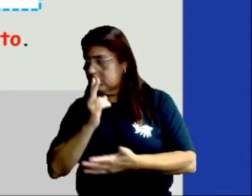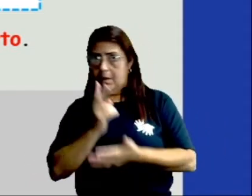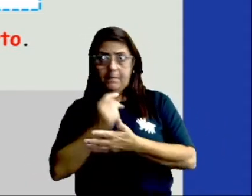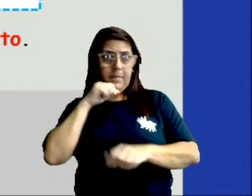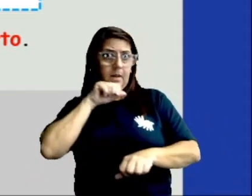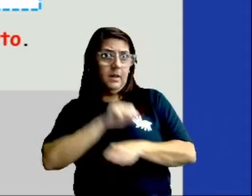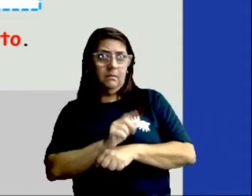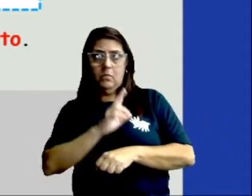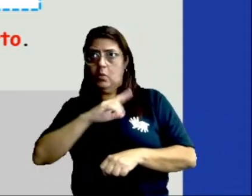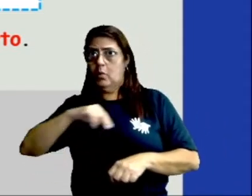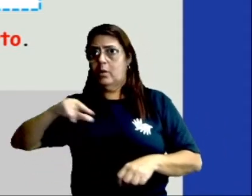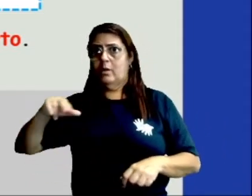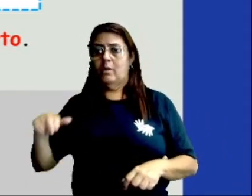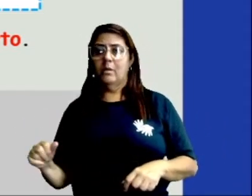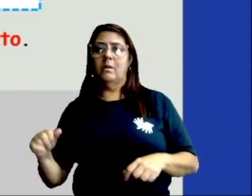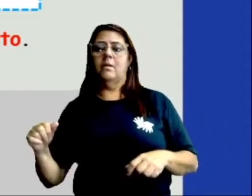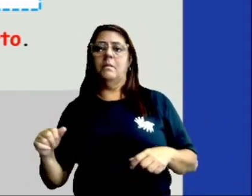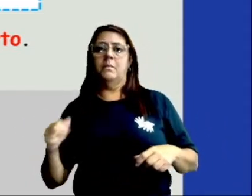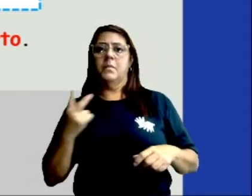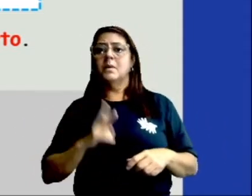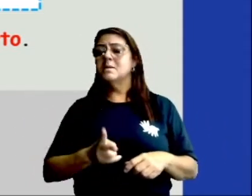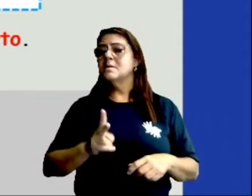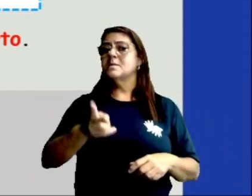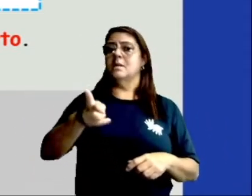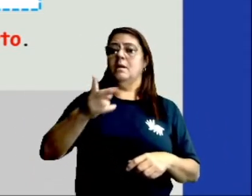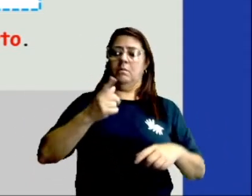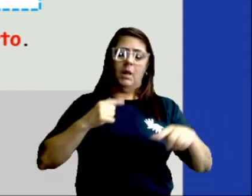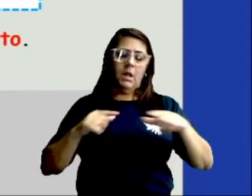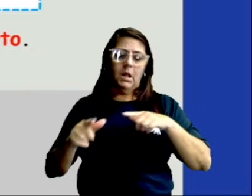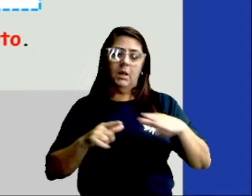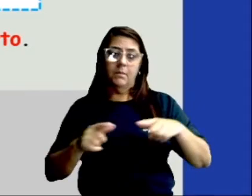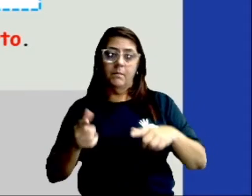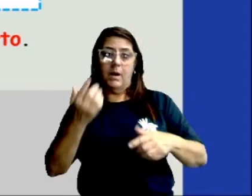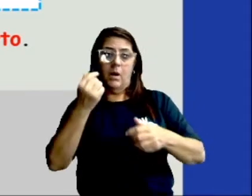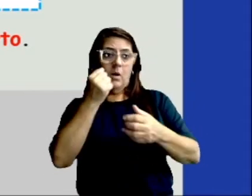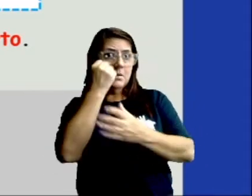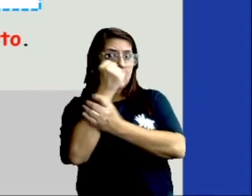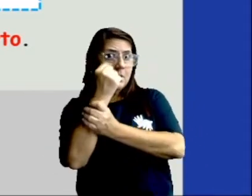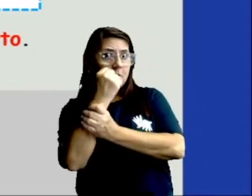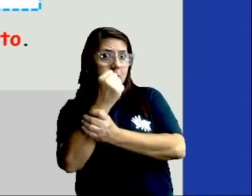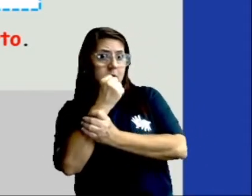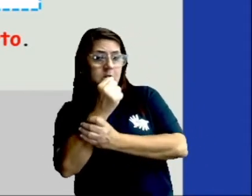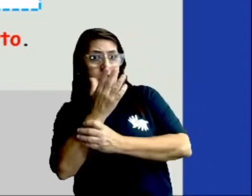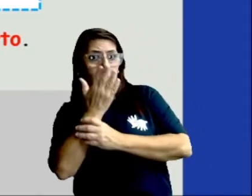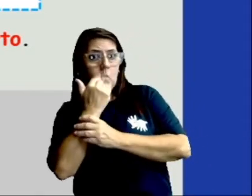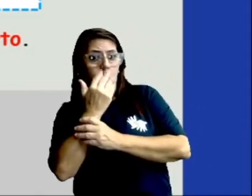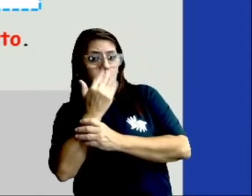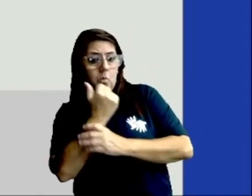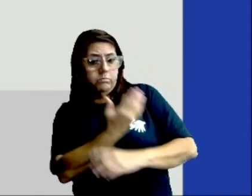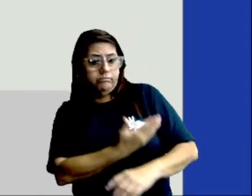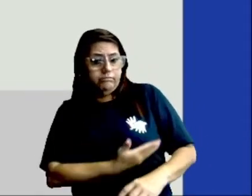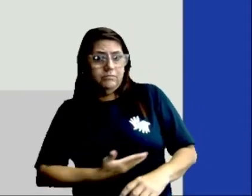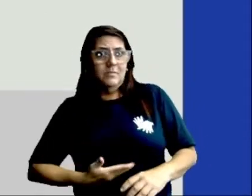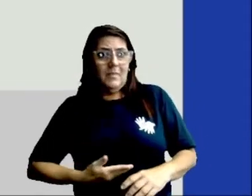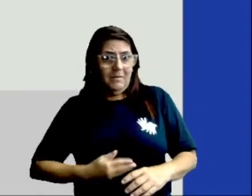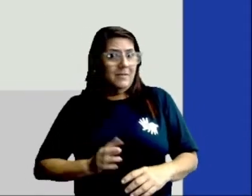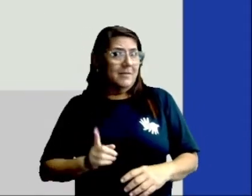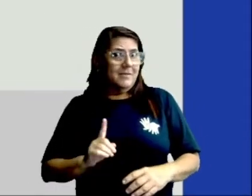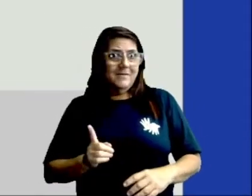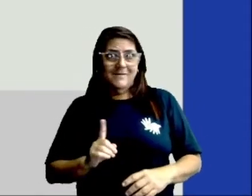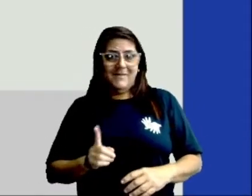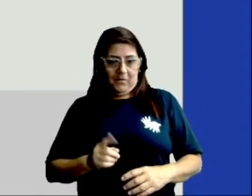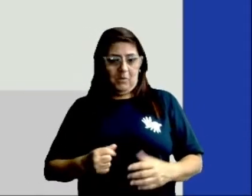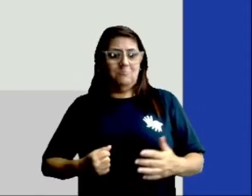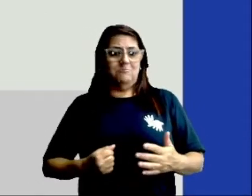acostumadas a fazer, porque elas sempre tinham que trabalhar para garantir aí, né, a sua alimentação.